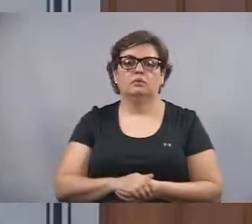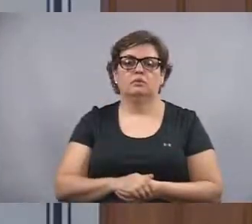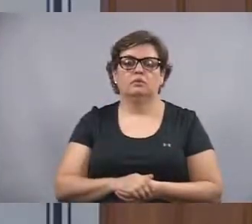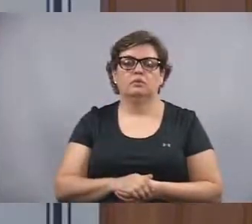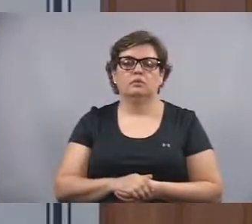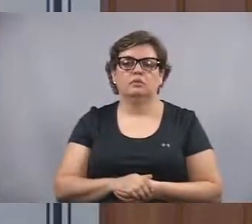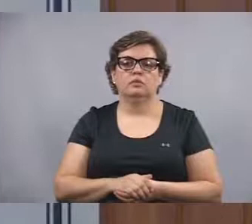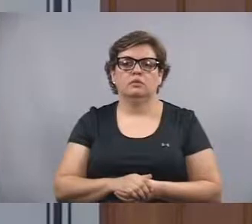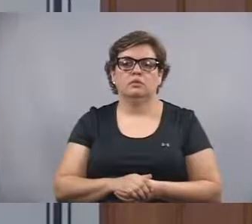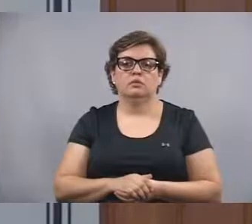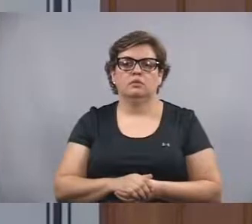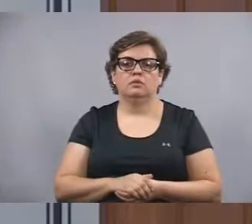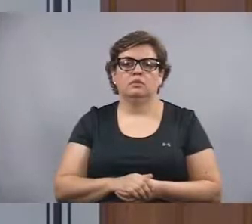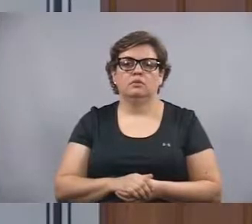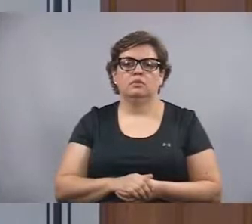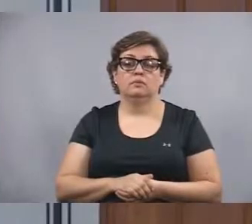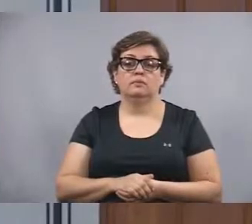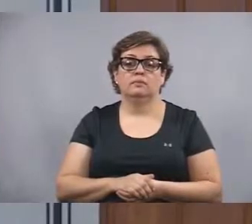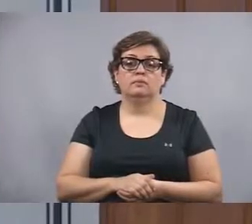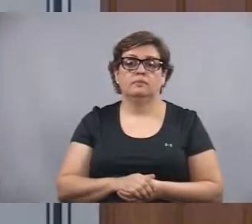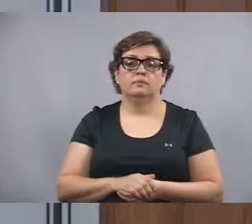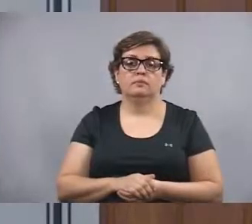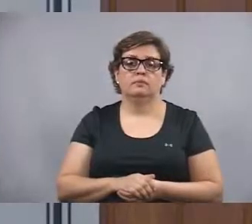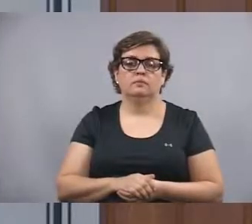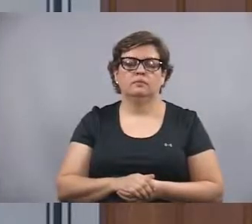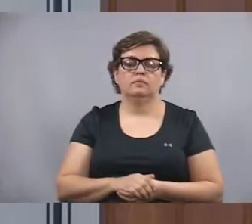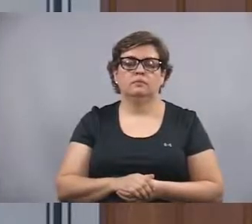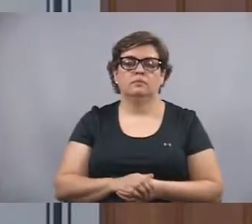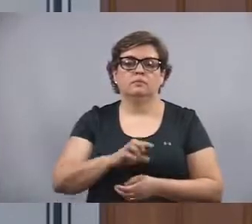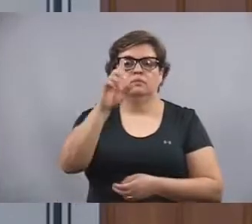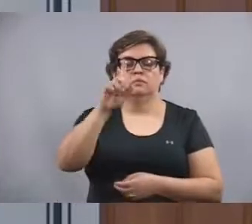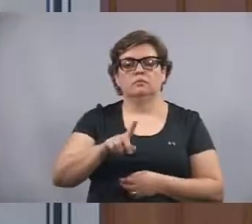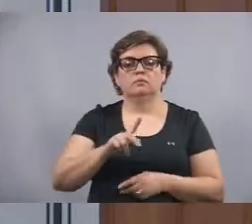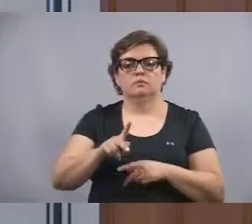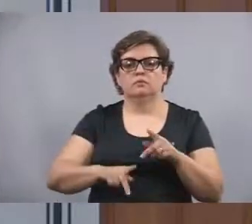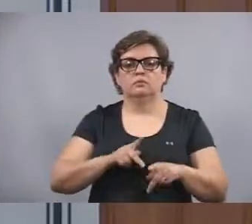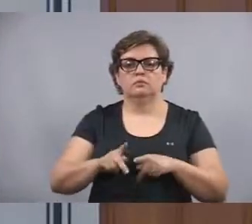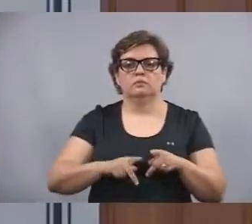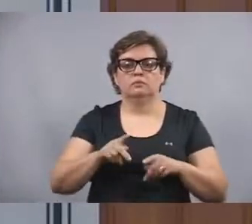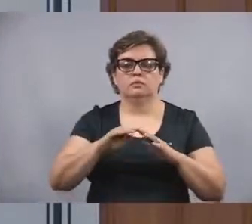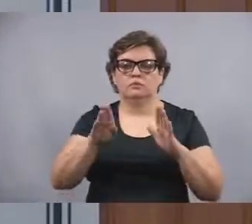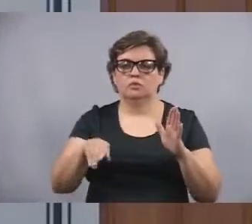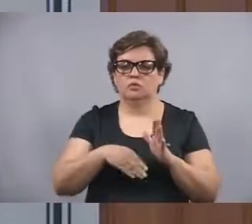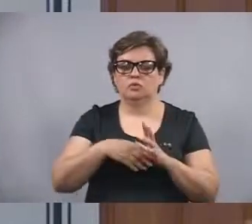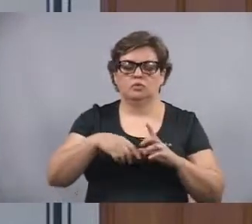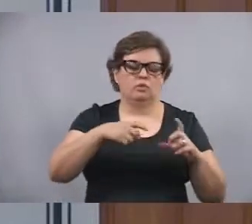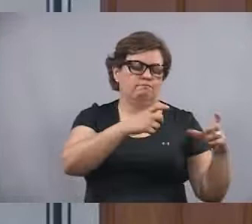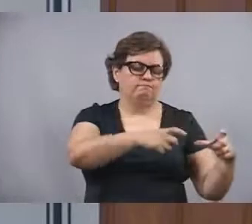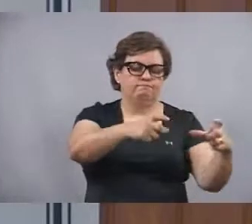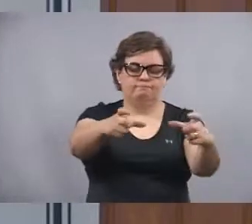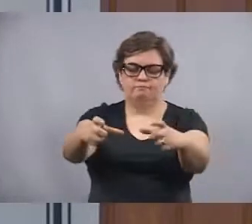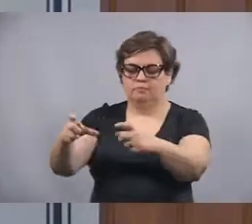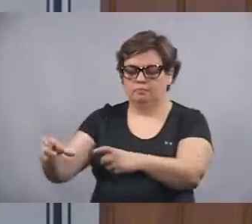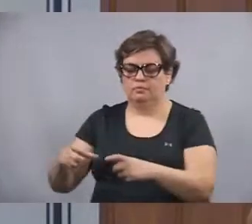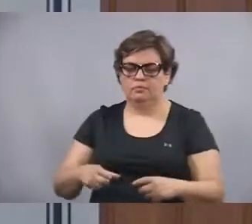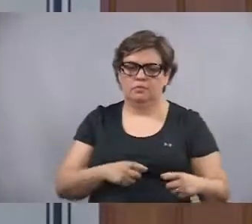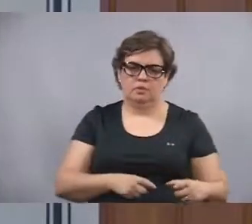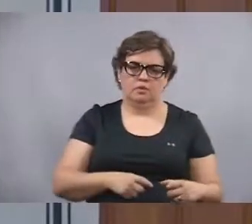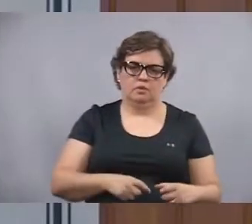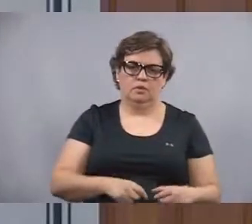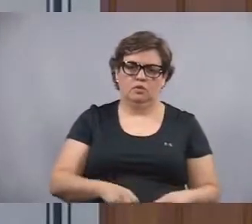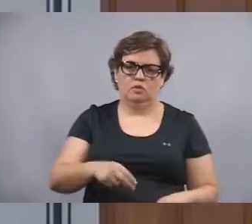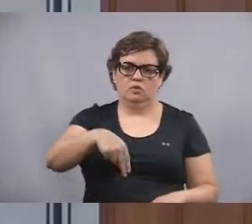do povo. E são a população de toda a região da nossa cidade, Zona Norte, Zona Sul,